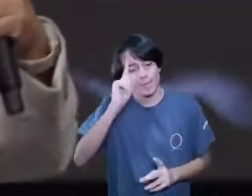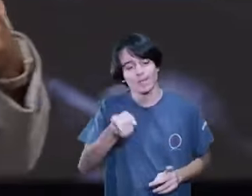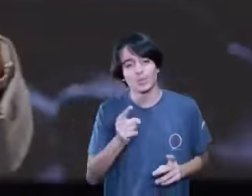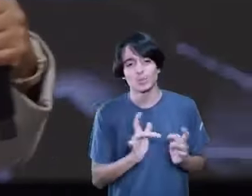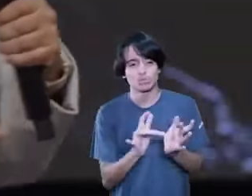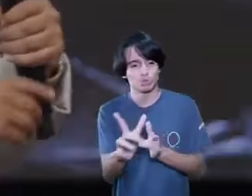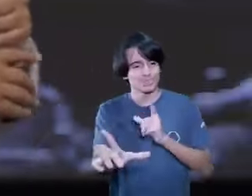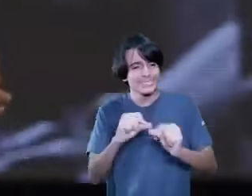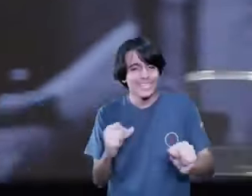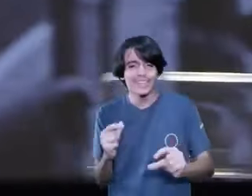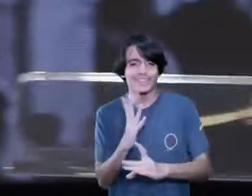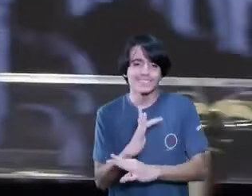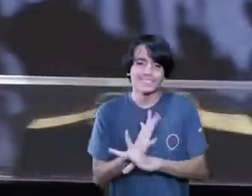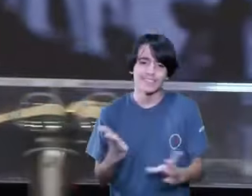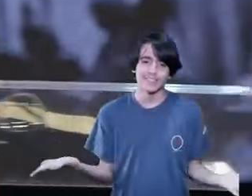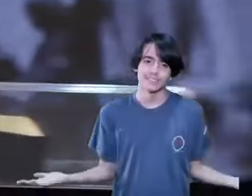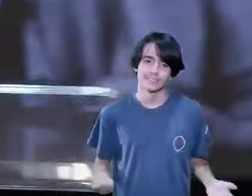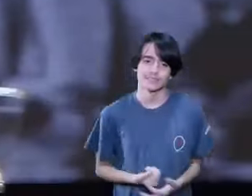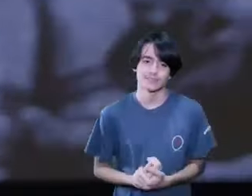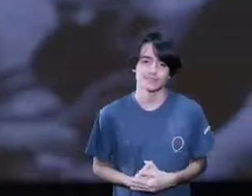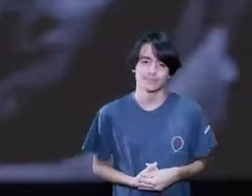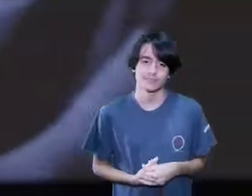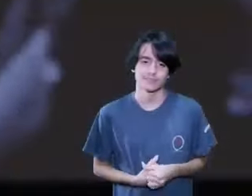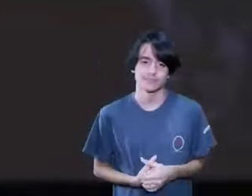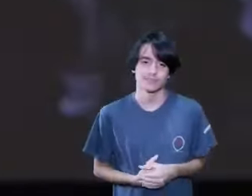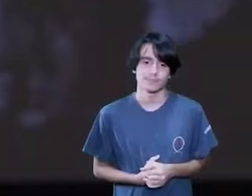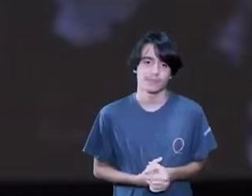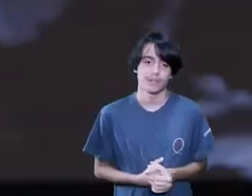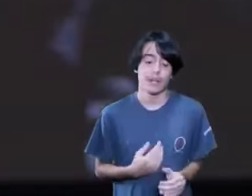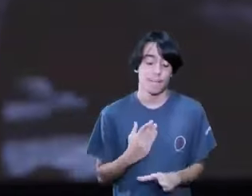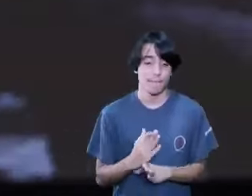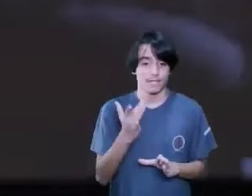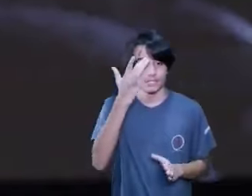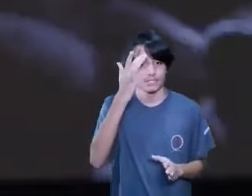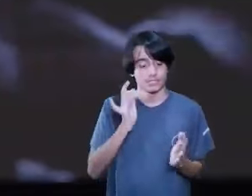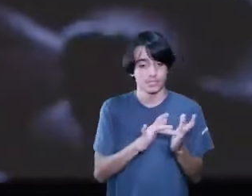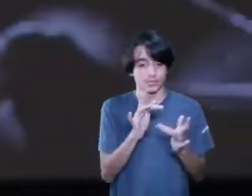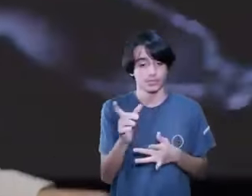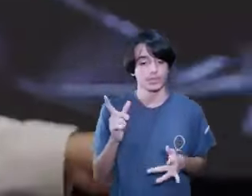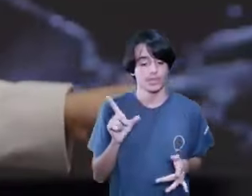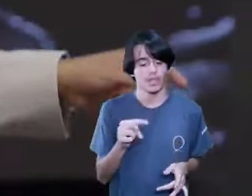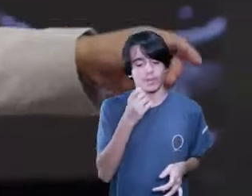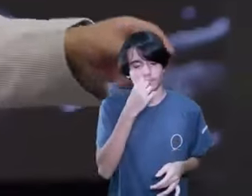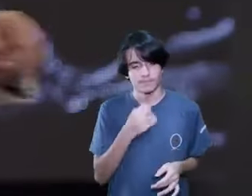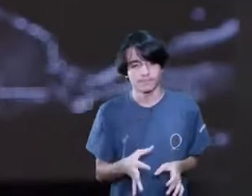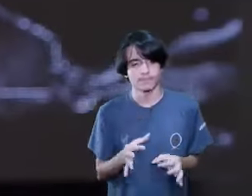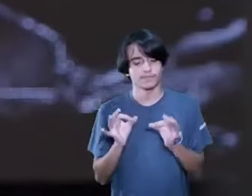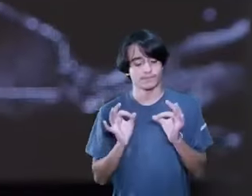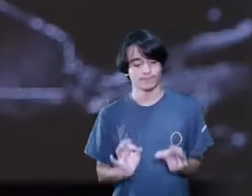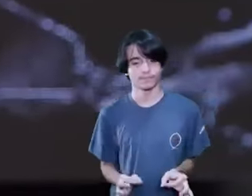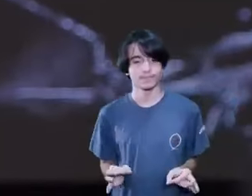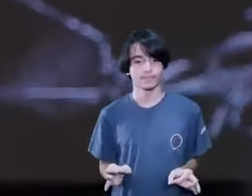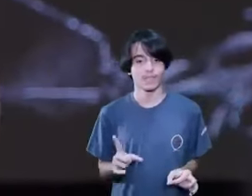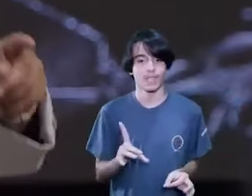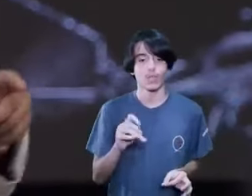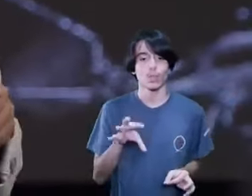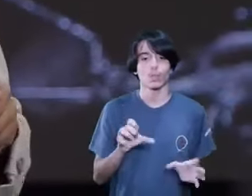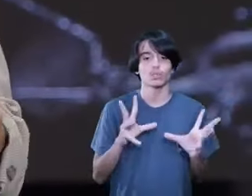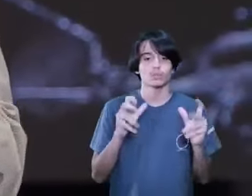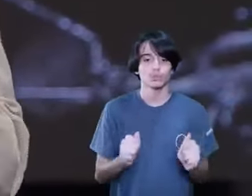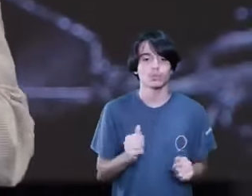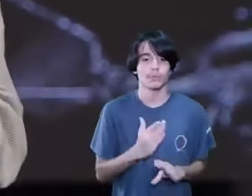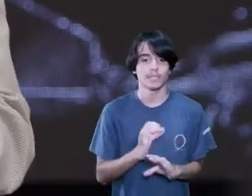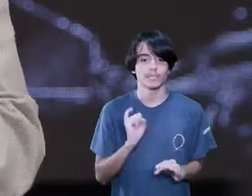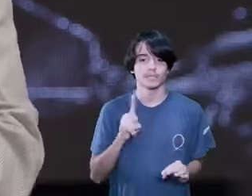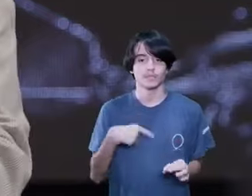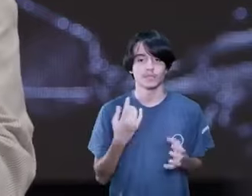Saia de nós, saia daqui. E Jesus é o ser mais educado que eu conheço. Ele é dono de tudo aqui, mas se nós não quisermos